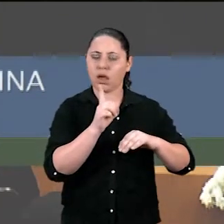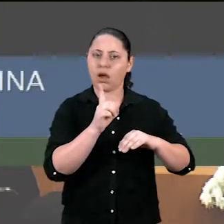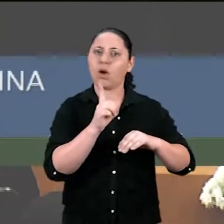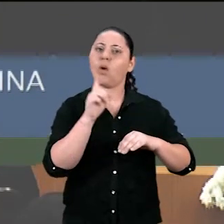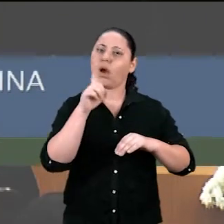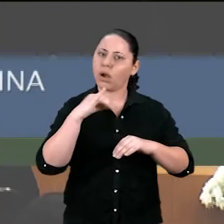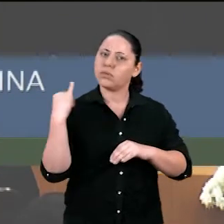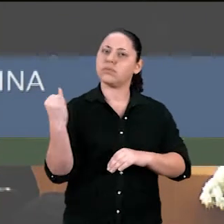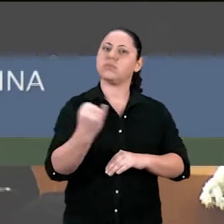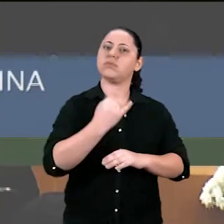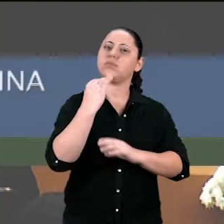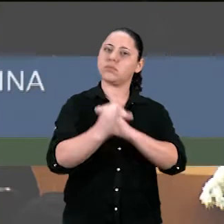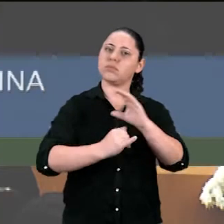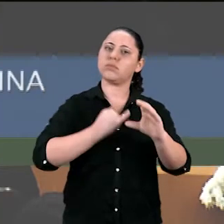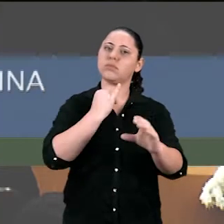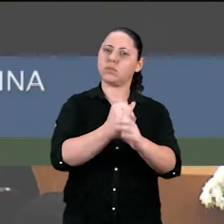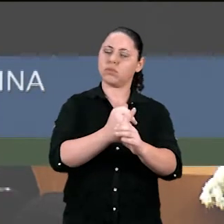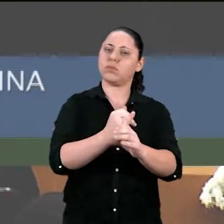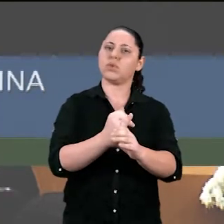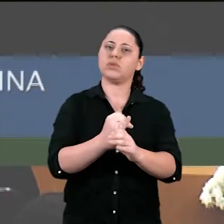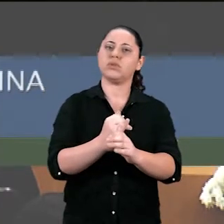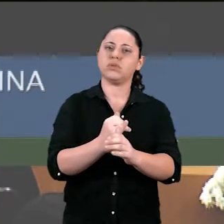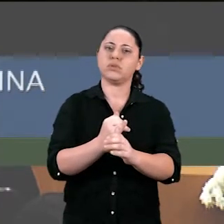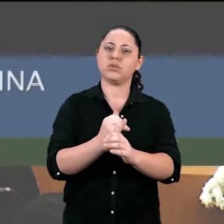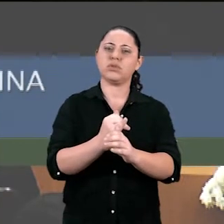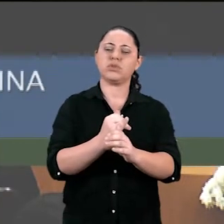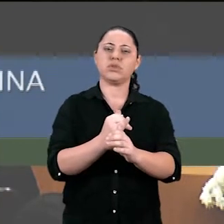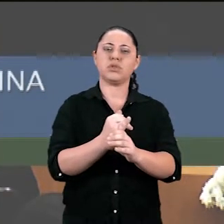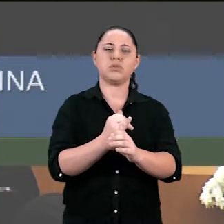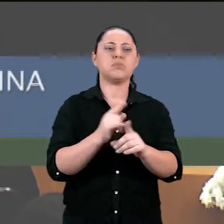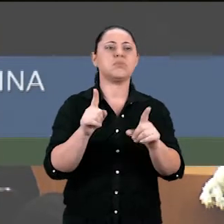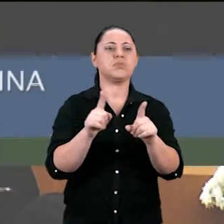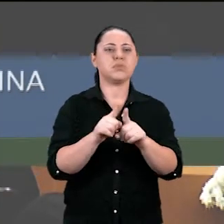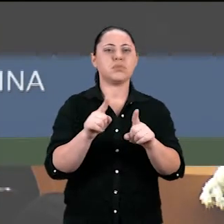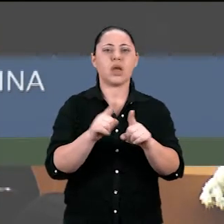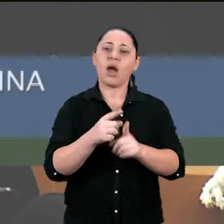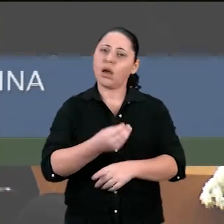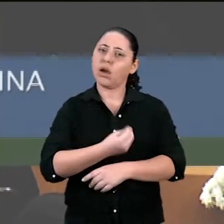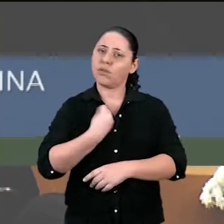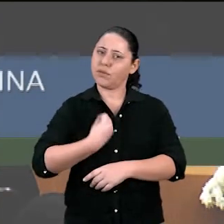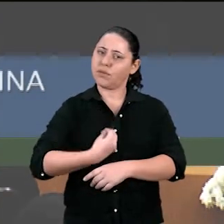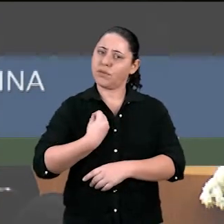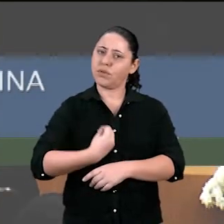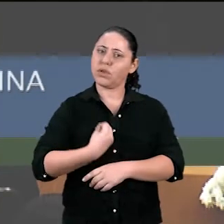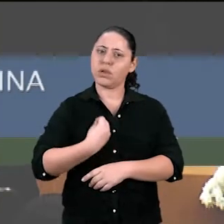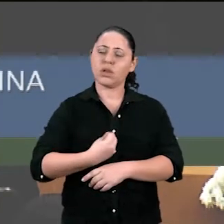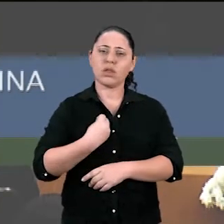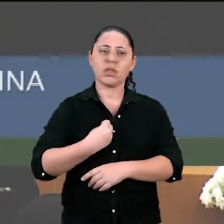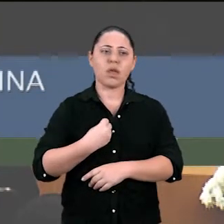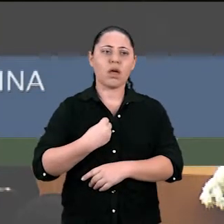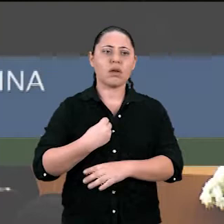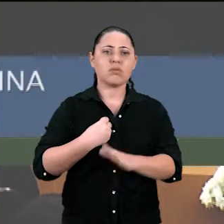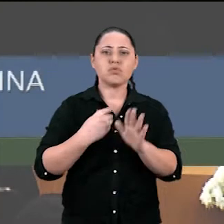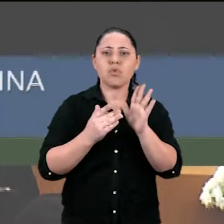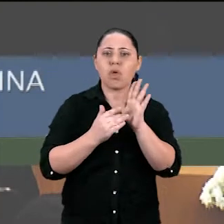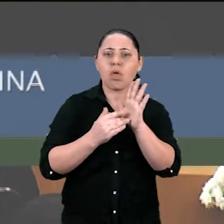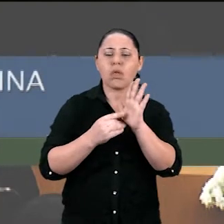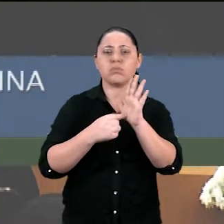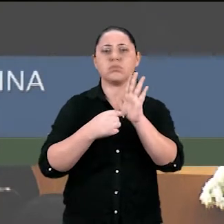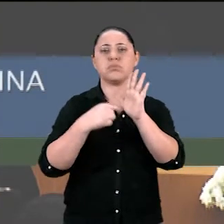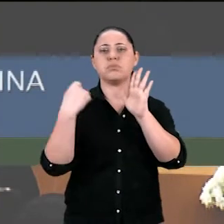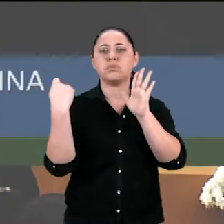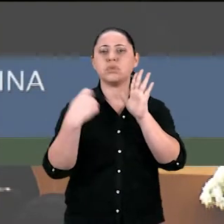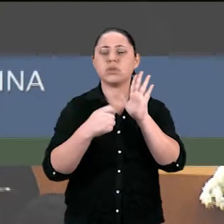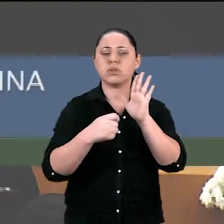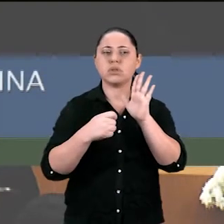o instrumento, né, da internet, da vida digital, ela tem que ser levada em consideração